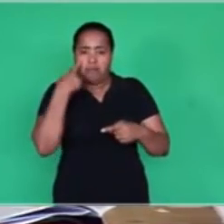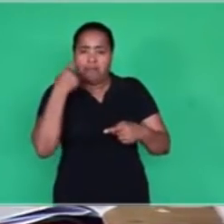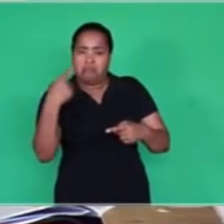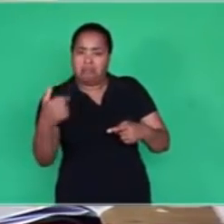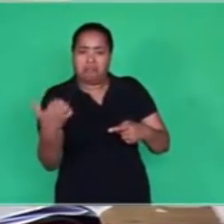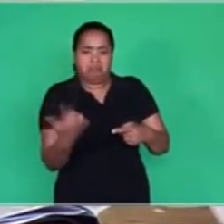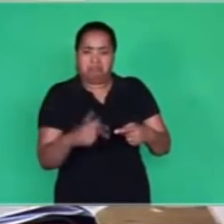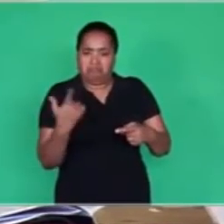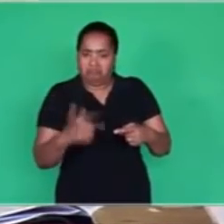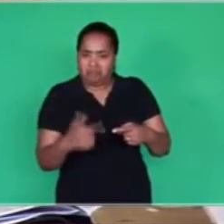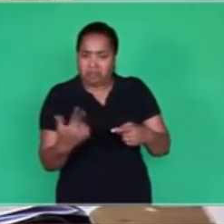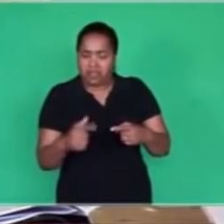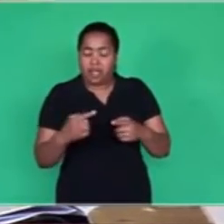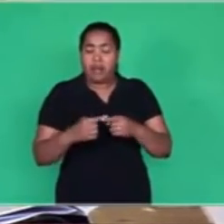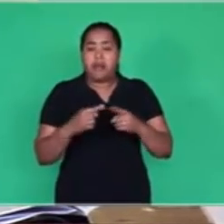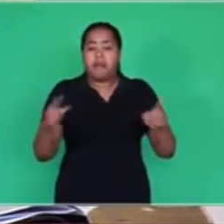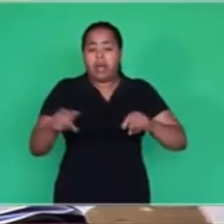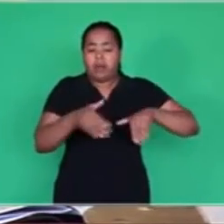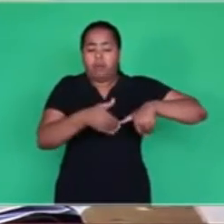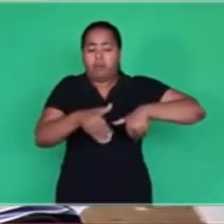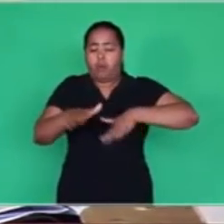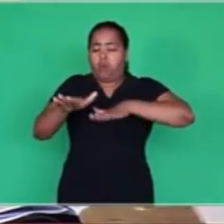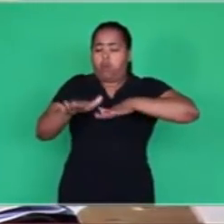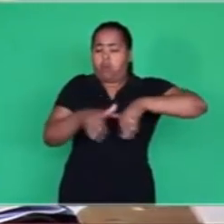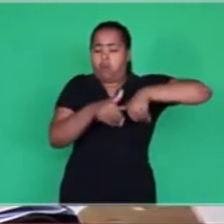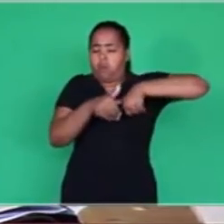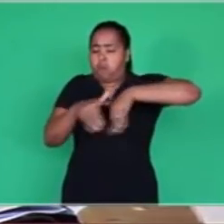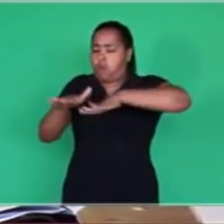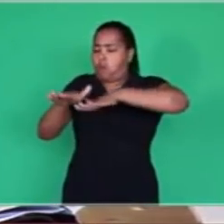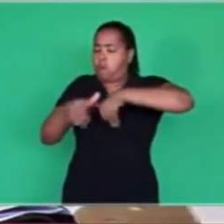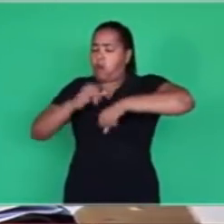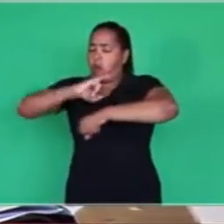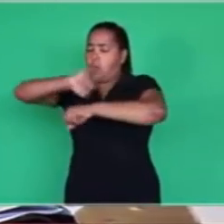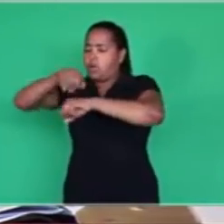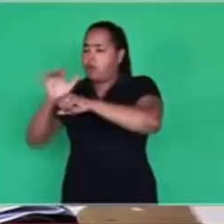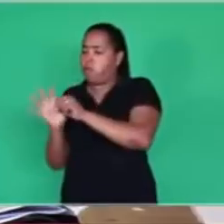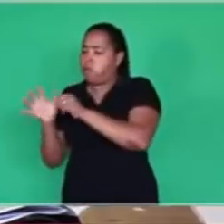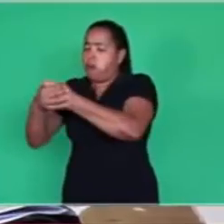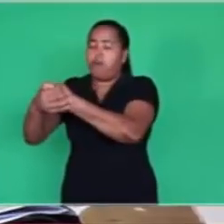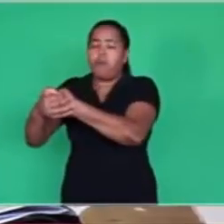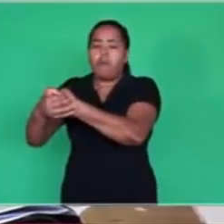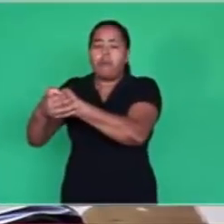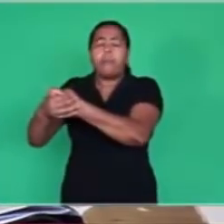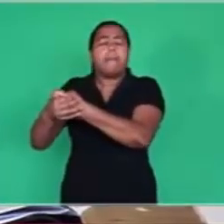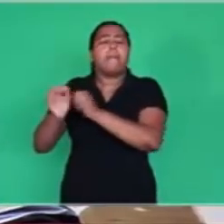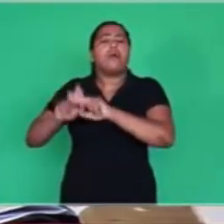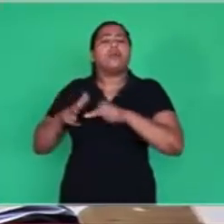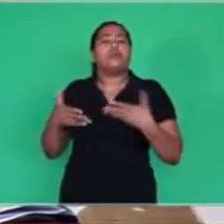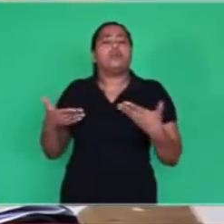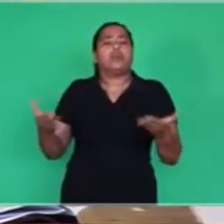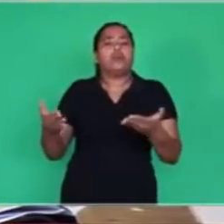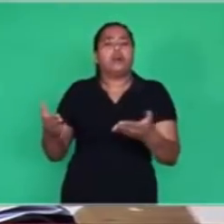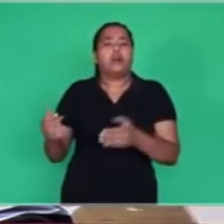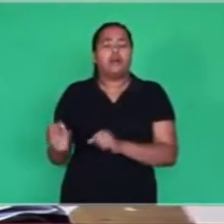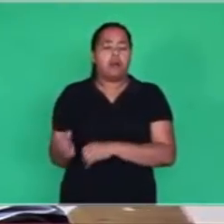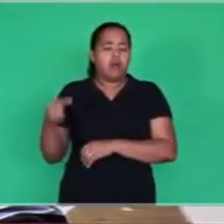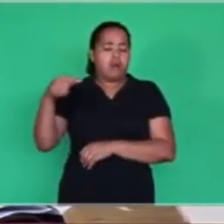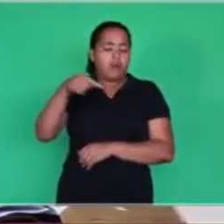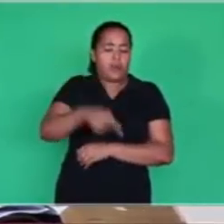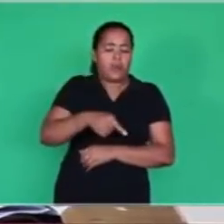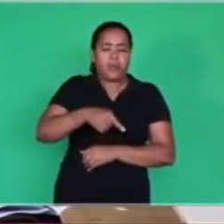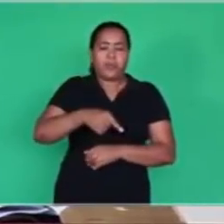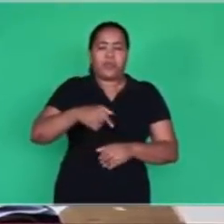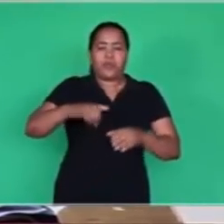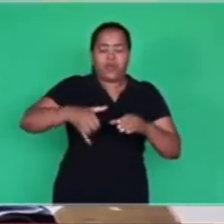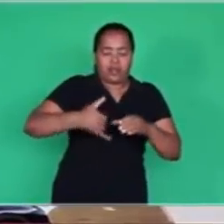exércitos para entrar mesmo em Jerusalém e tomar. Por quê? Porque o outro lado é que tem petróleo.